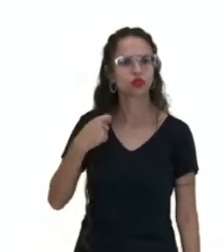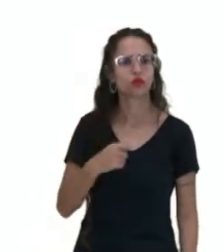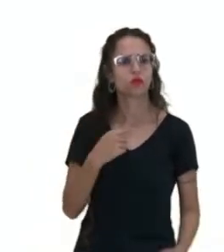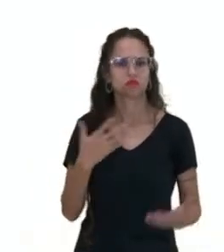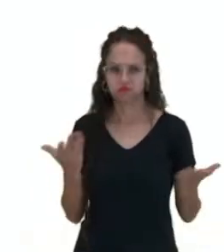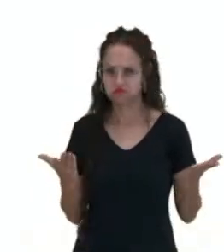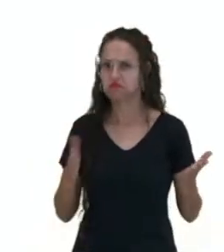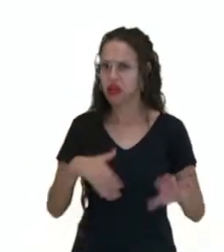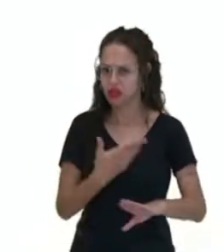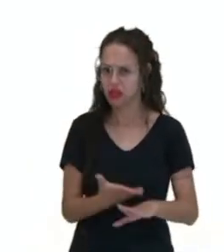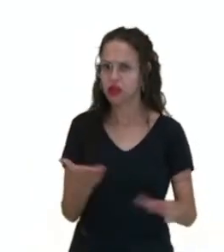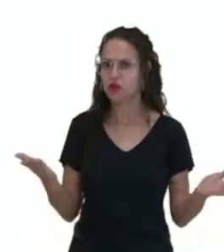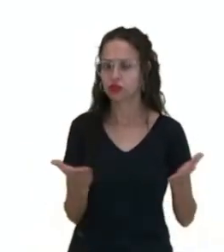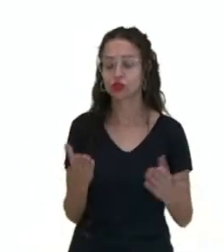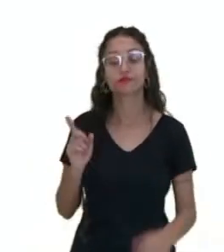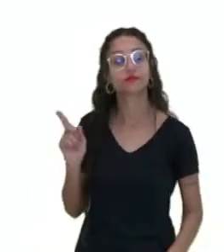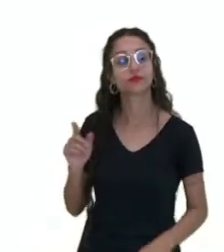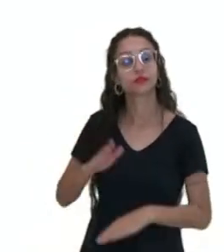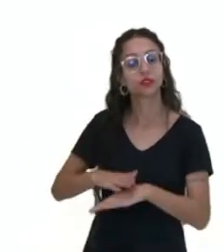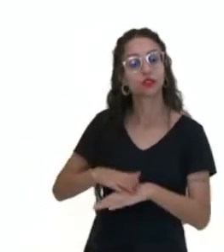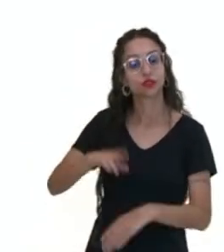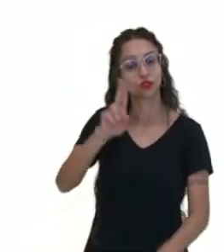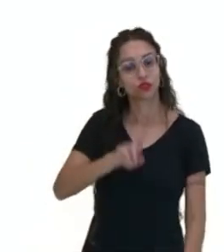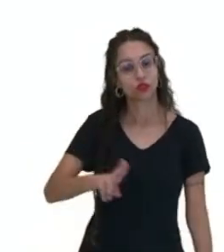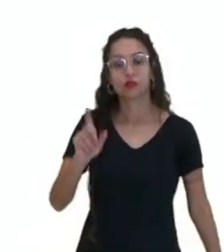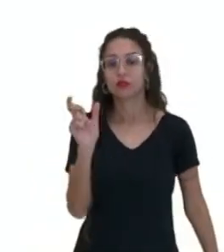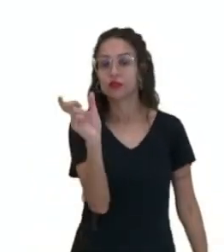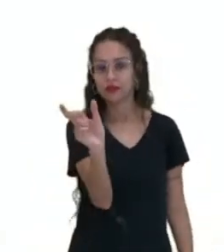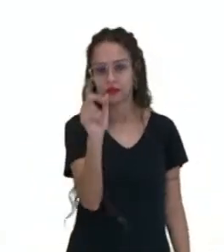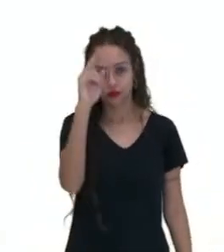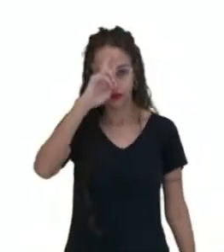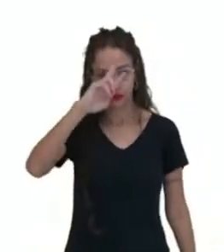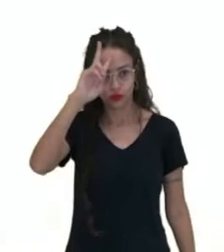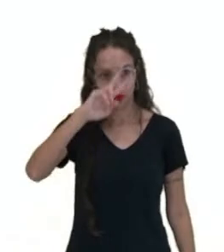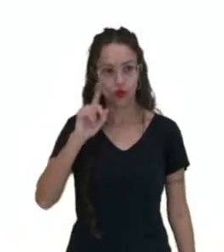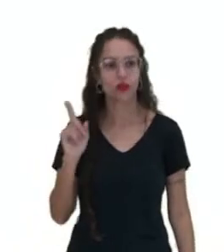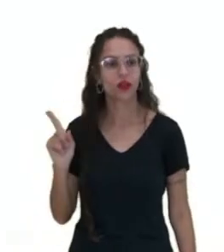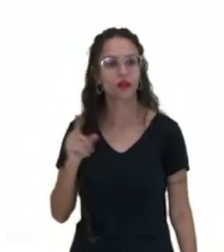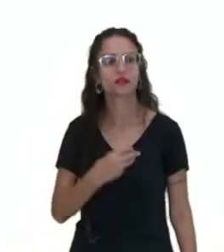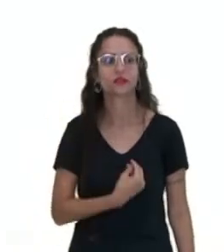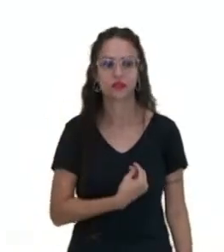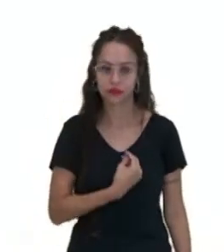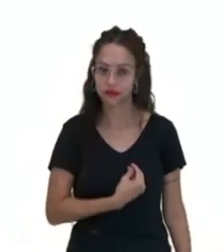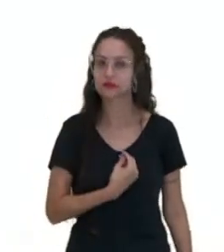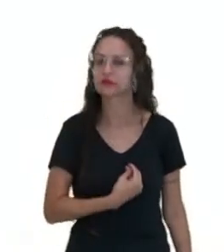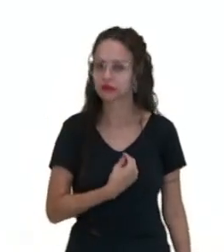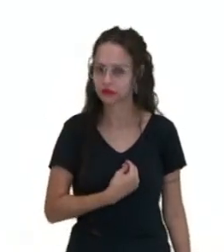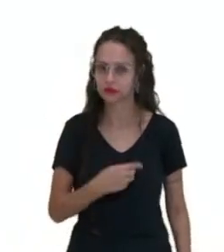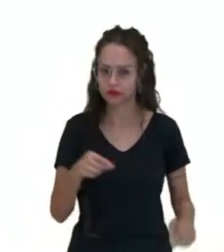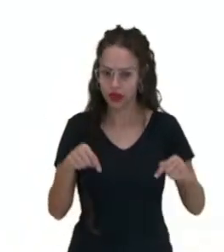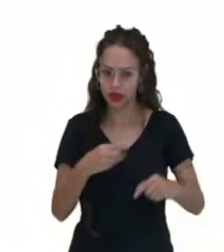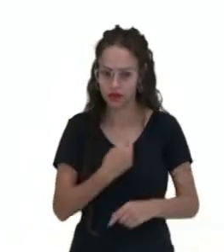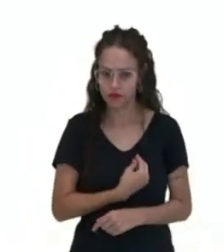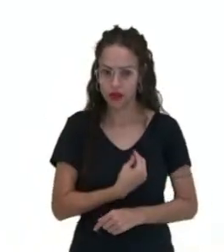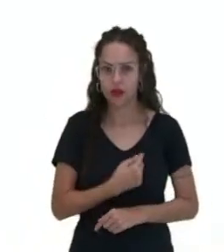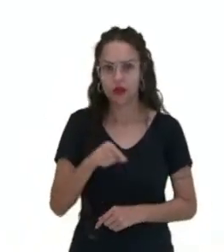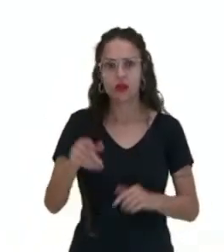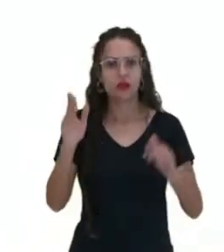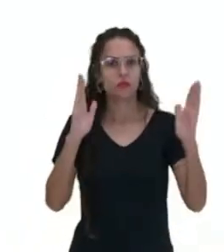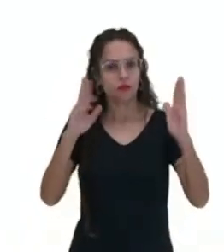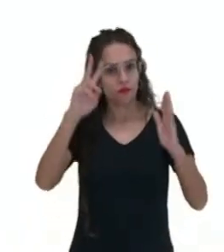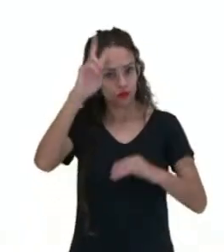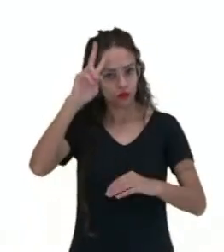atuais. Então, ele utilizou o termo história, inclusive ele estava vivendo uma história de